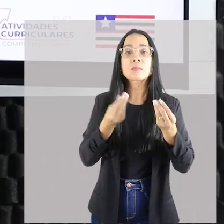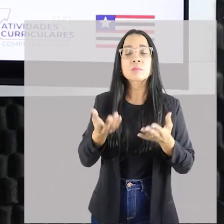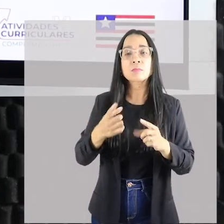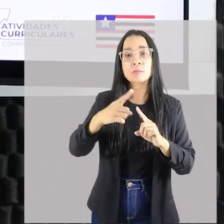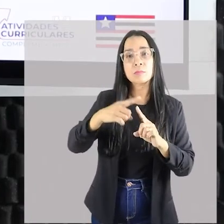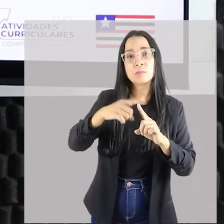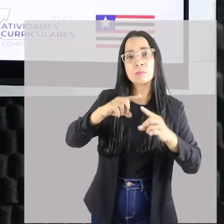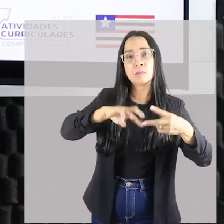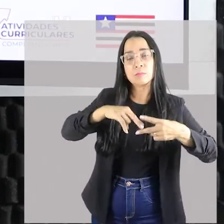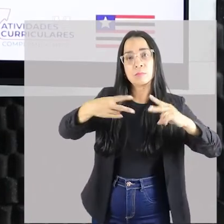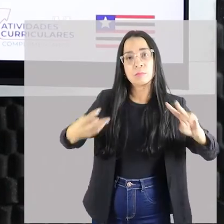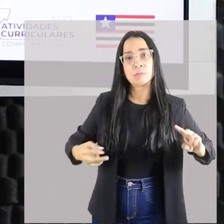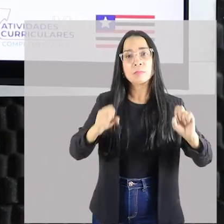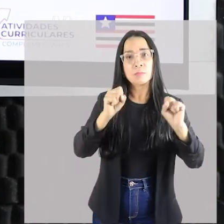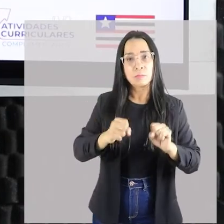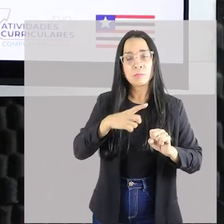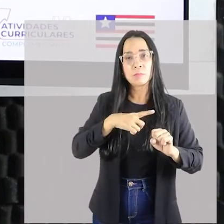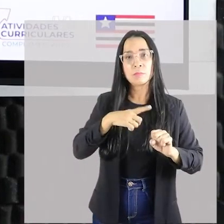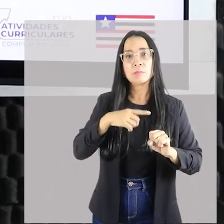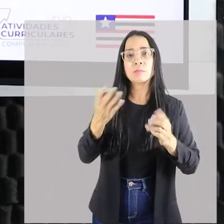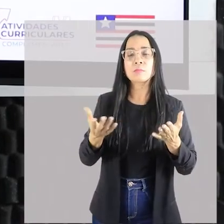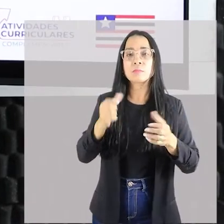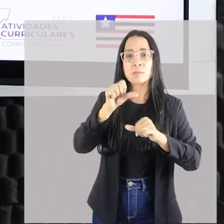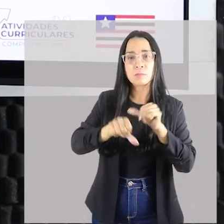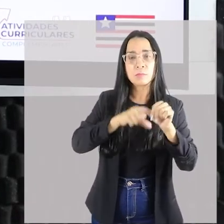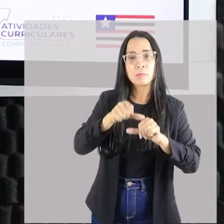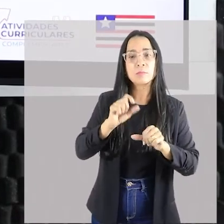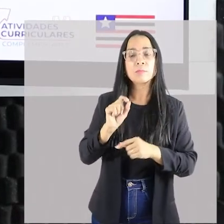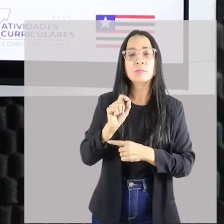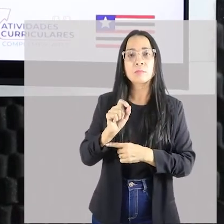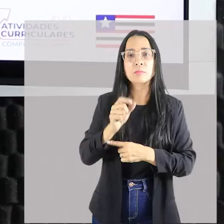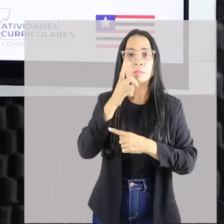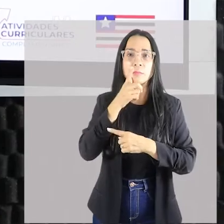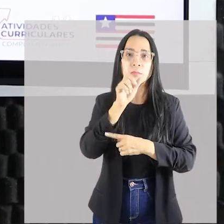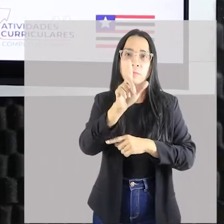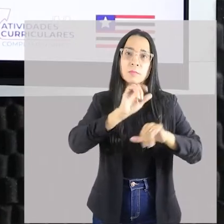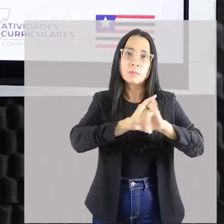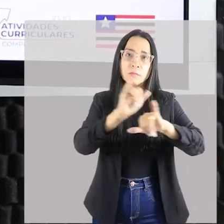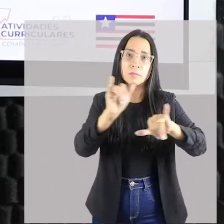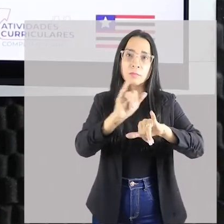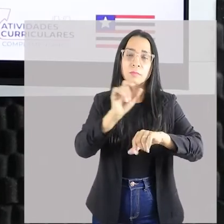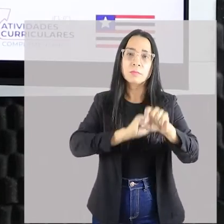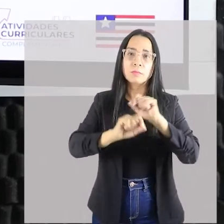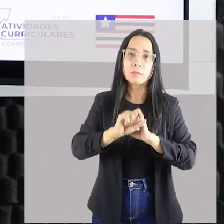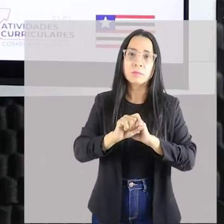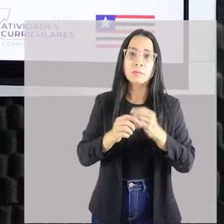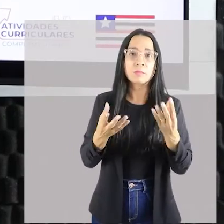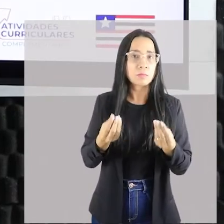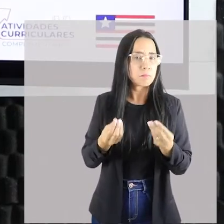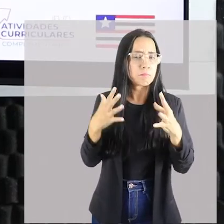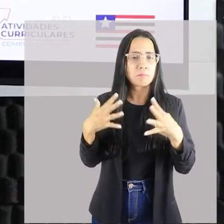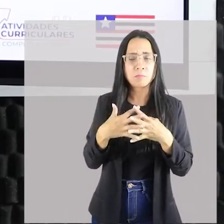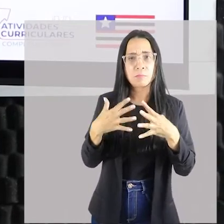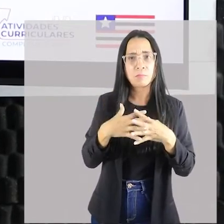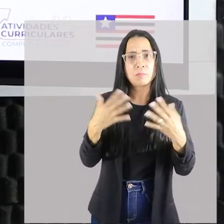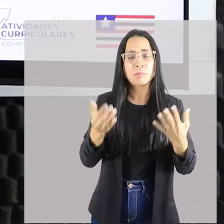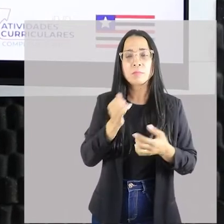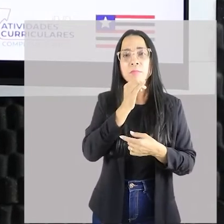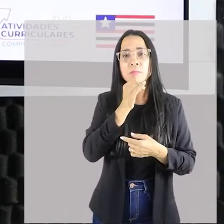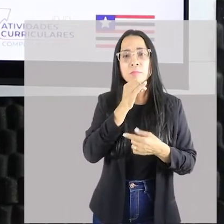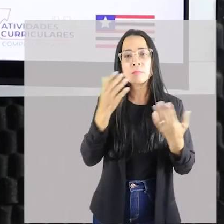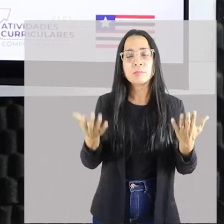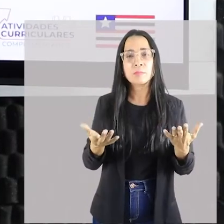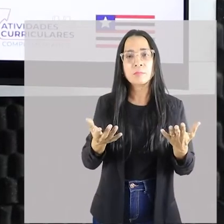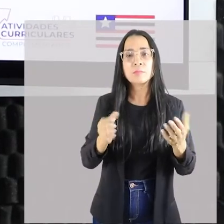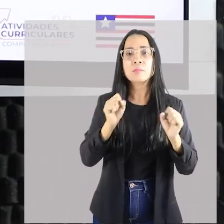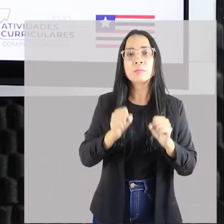material genético. Podem existir mutações em que vocês ganham informações assim muito complexas. Então, por exemplo,